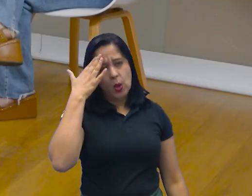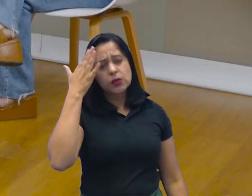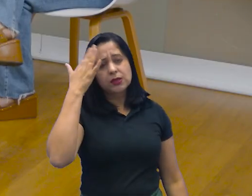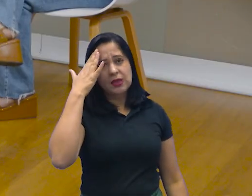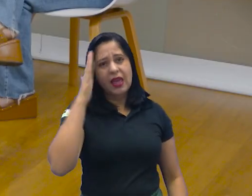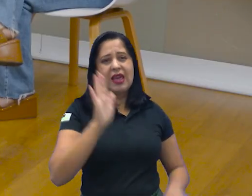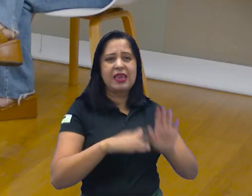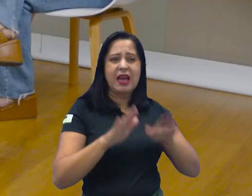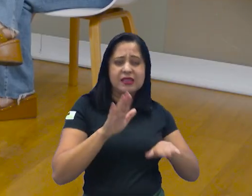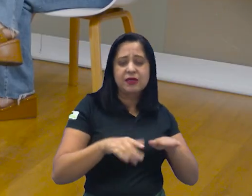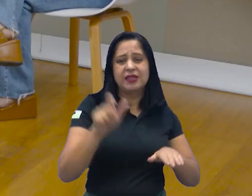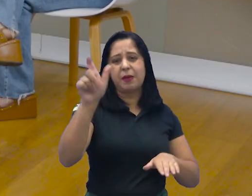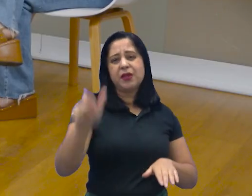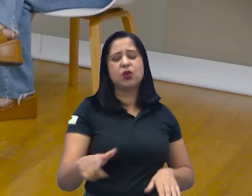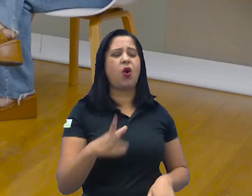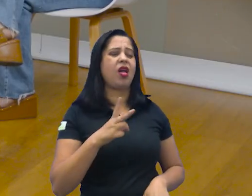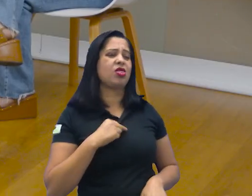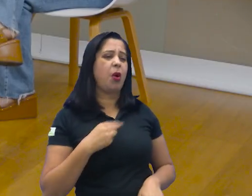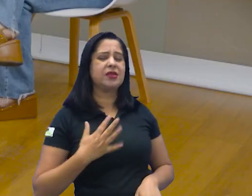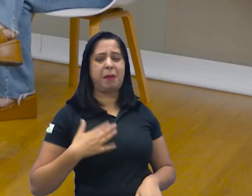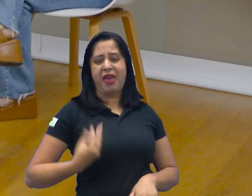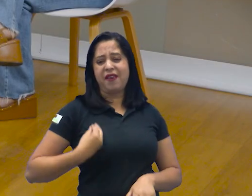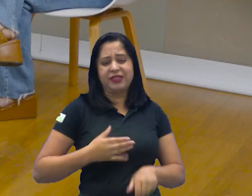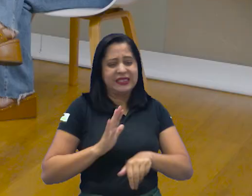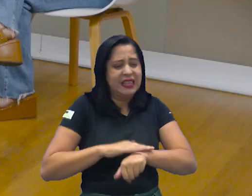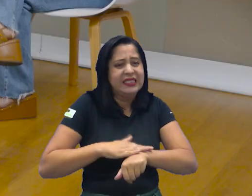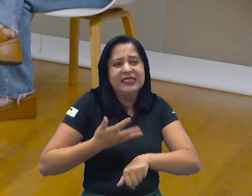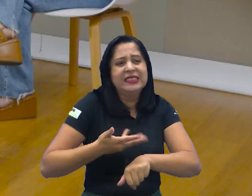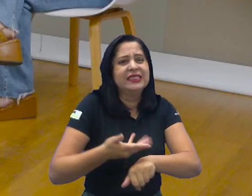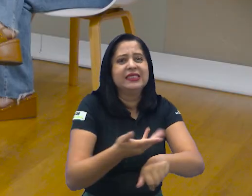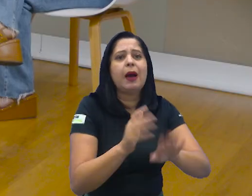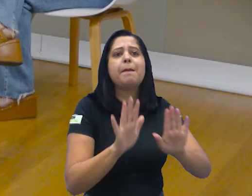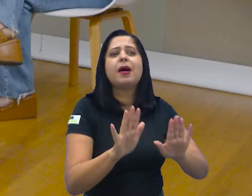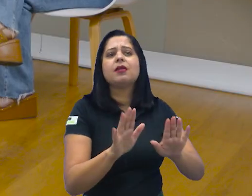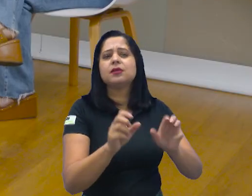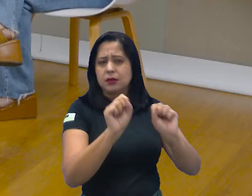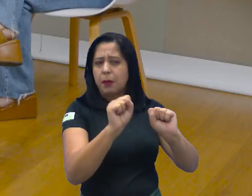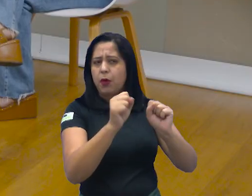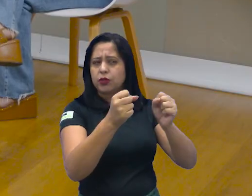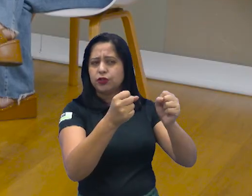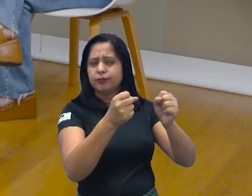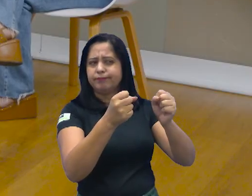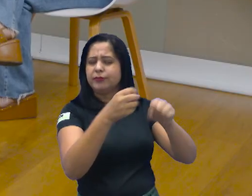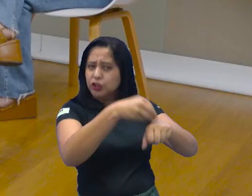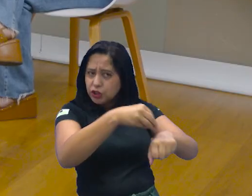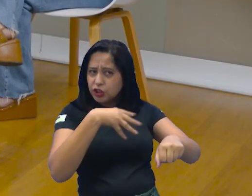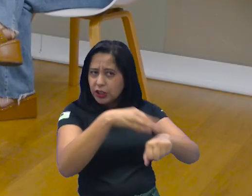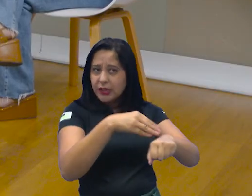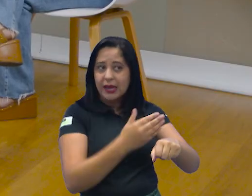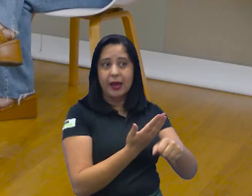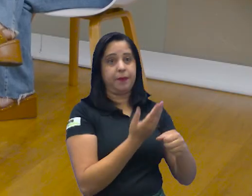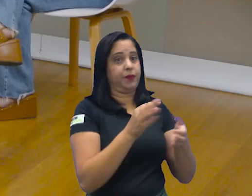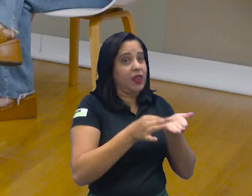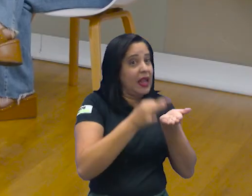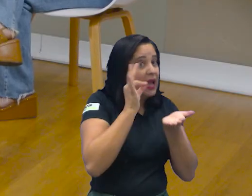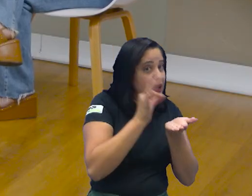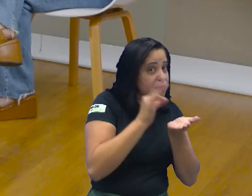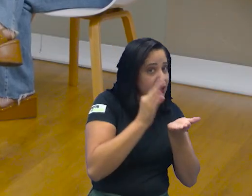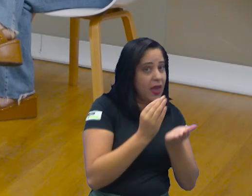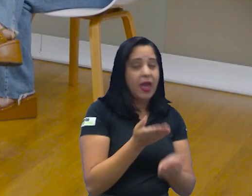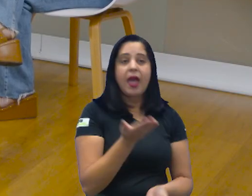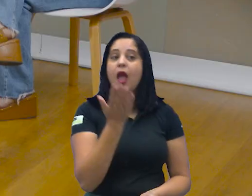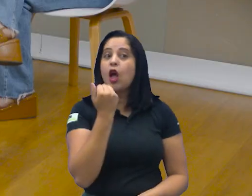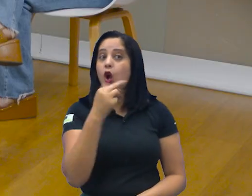a minha vida é muito corrida, mas dá um exemplo de um café da manhã, um almoço e um jantar com base